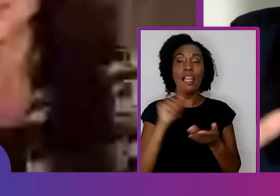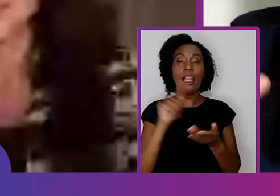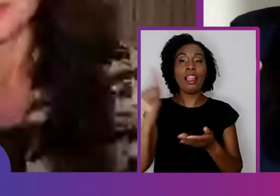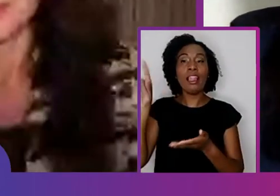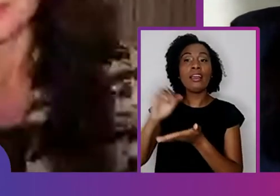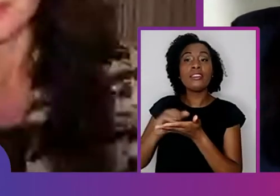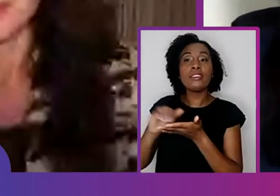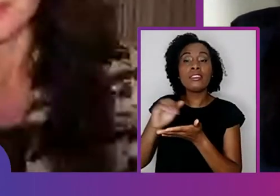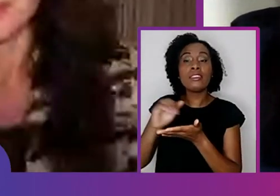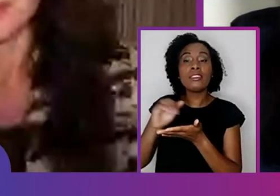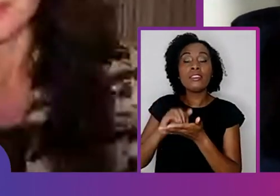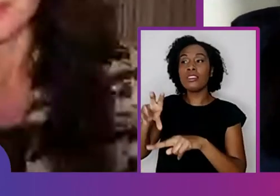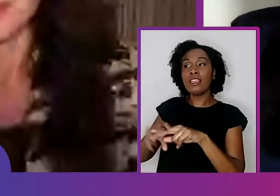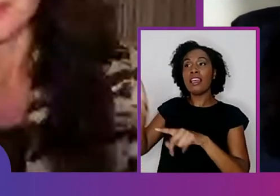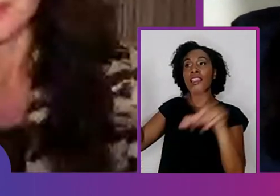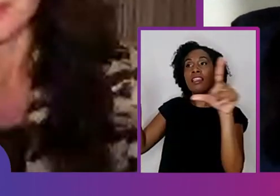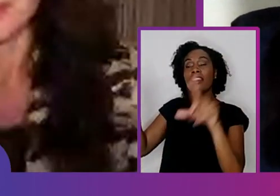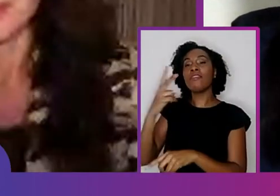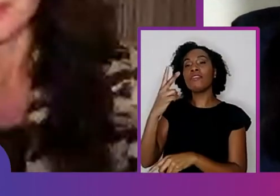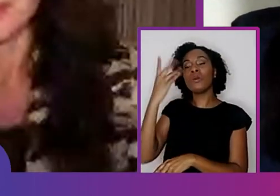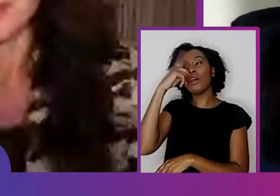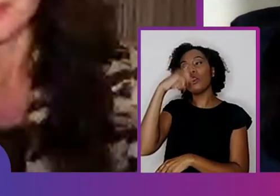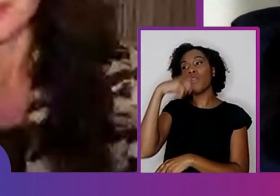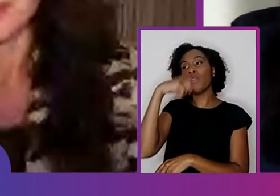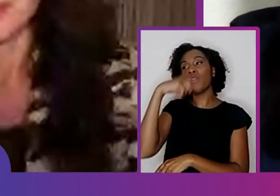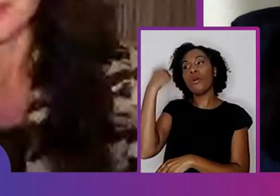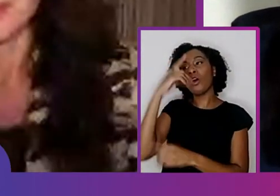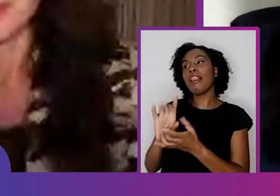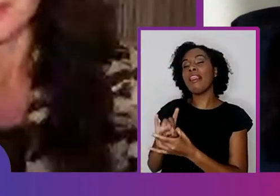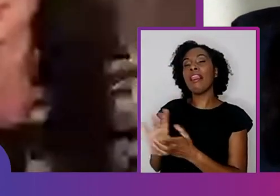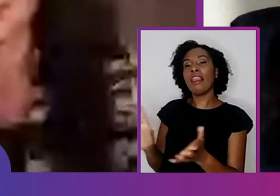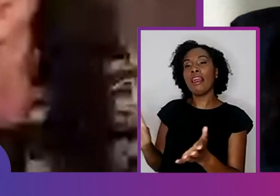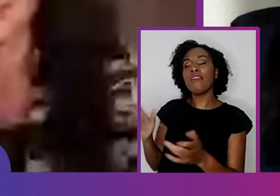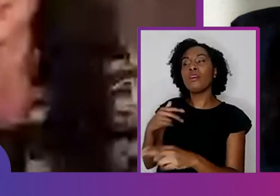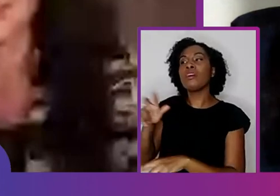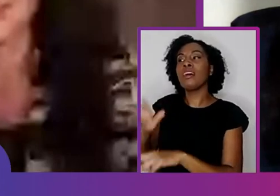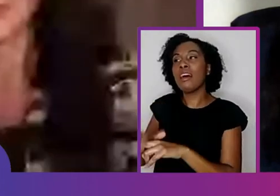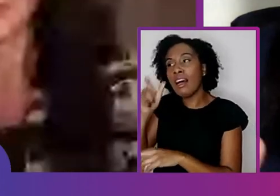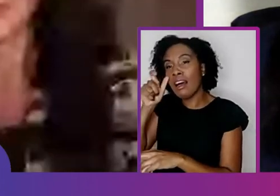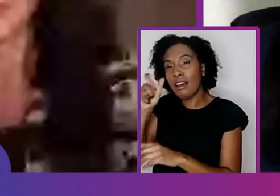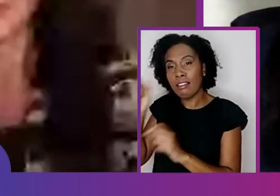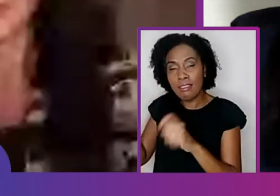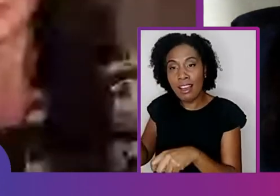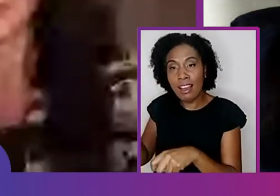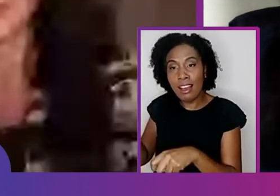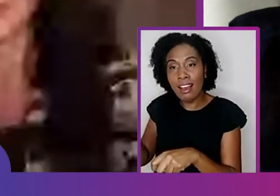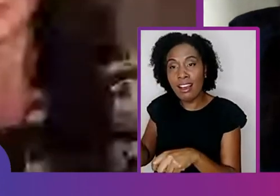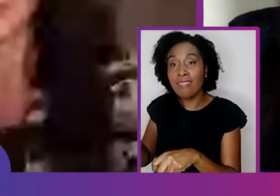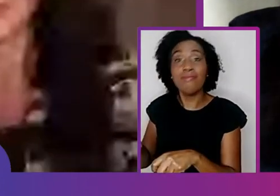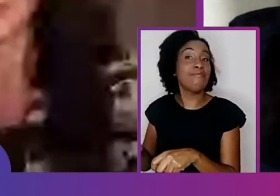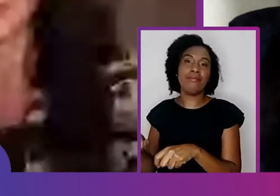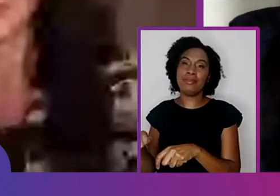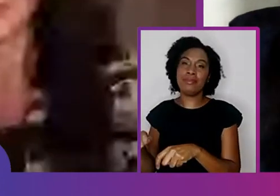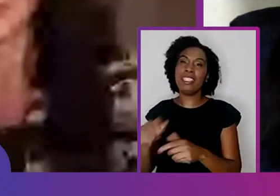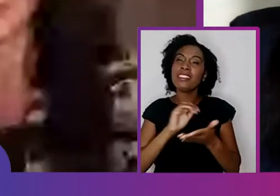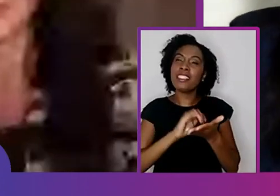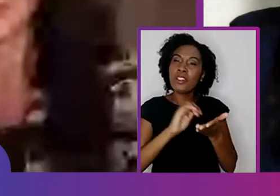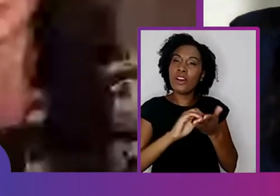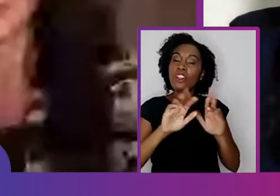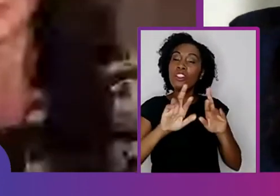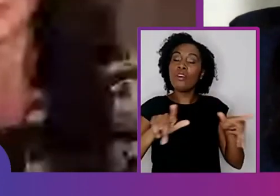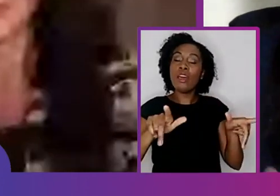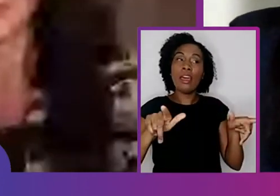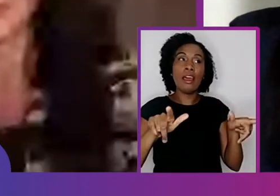escritório. O escritório é o ambiente construído para que eu não pense em mais nada a não ser trabalho. O que que a gente descobriu desse ambiente? Que